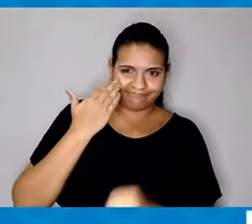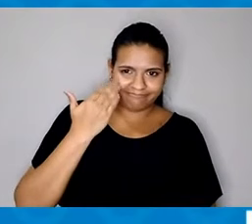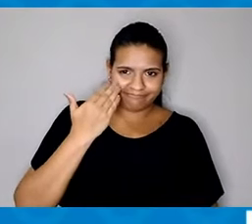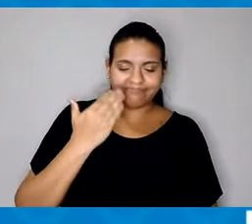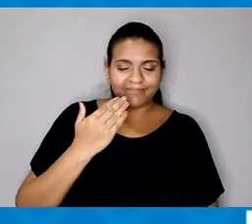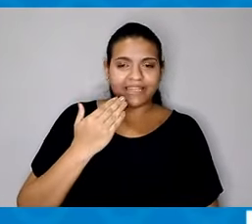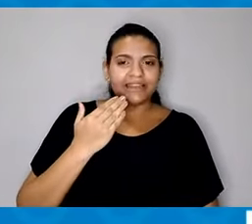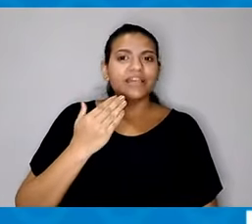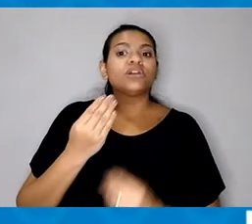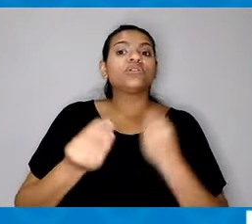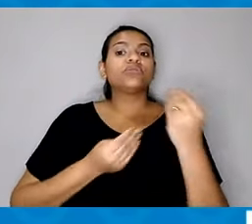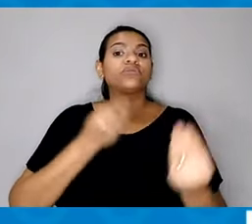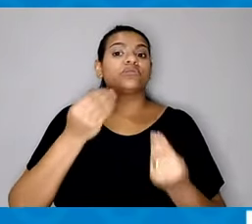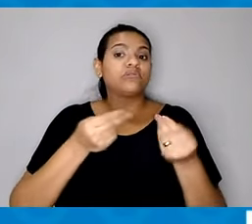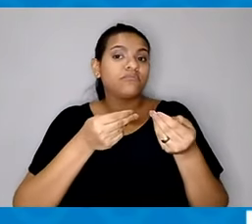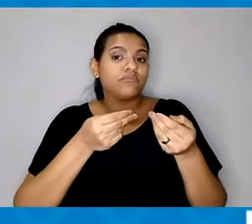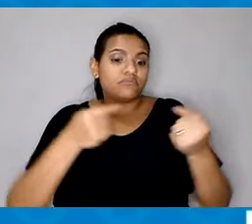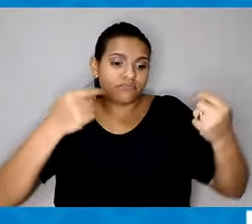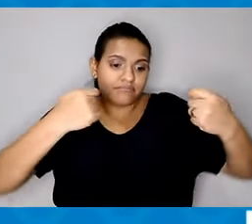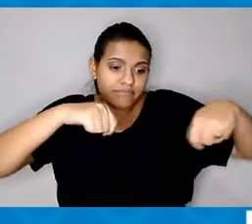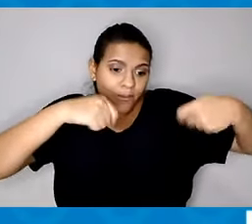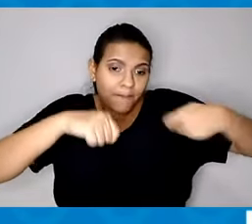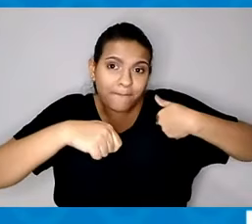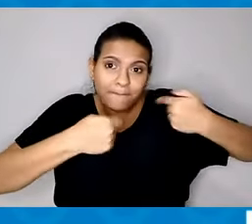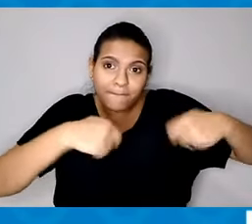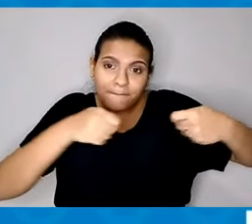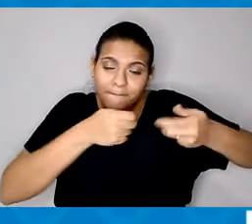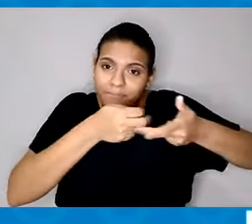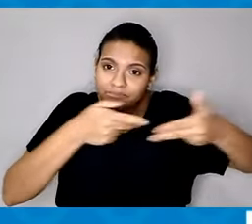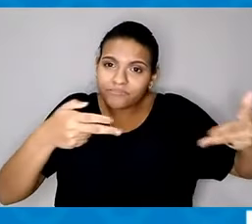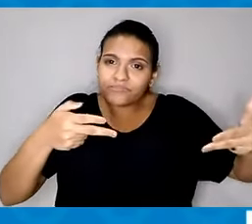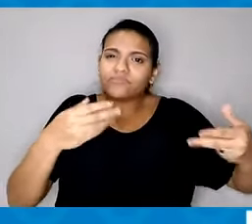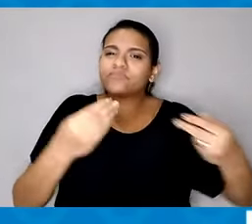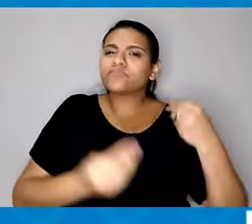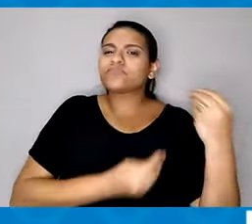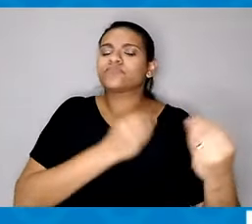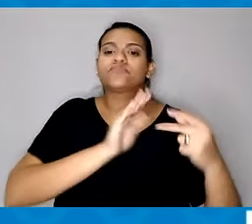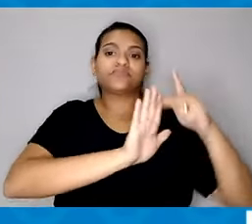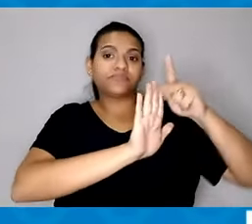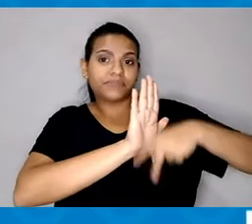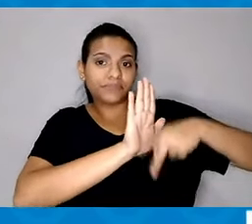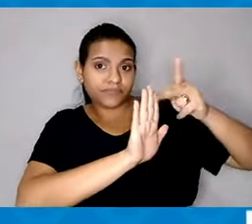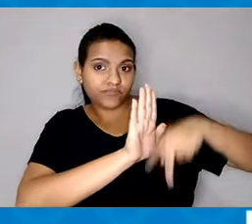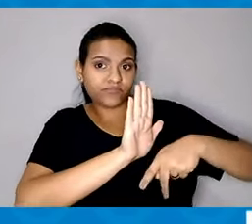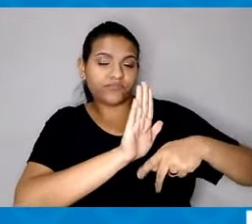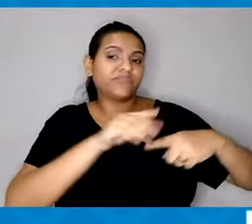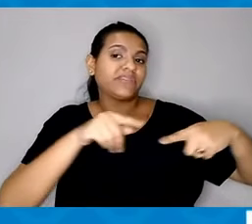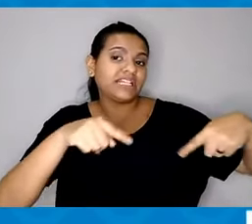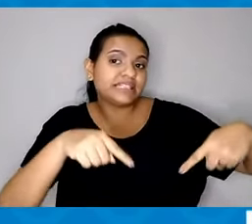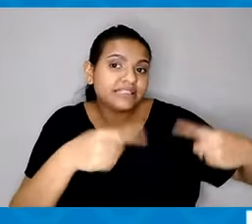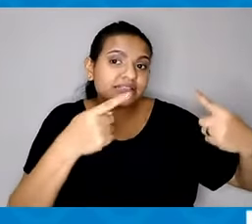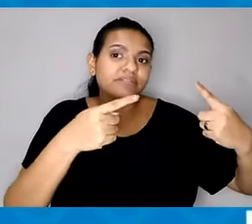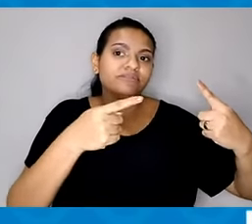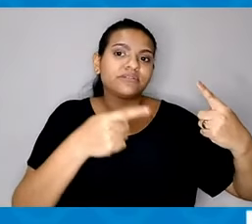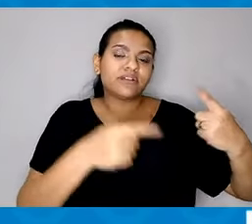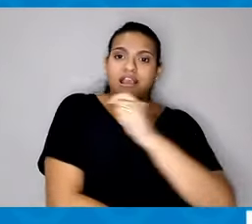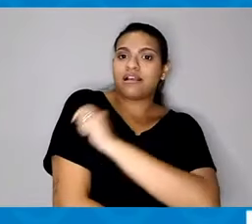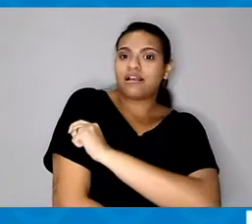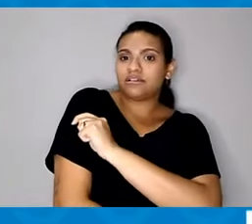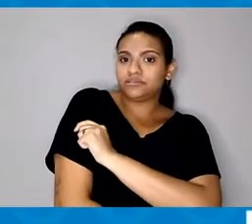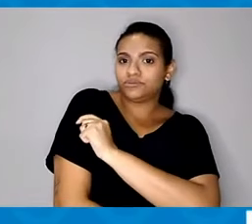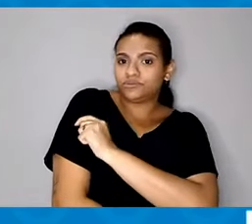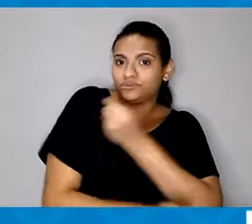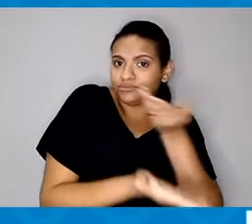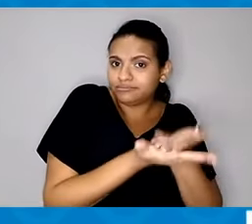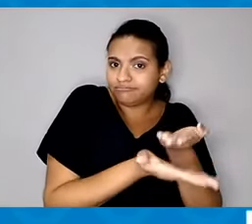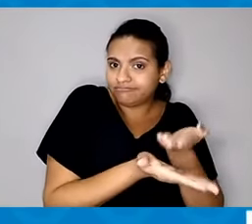para criar projetos, desafios, que os estudantes vão realizar enquanto eu coloco nesses